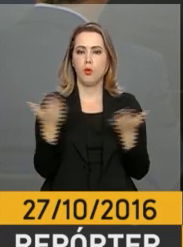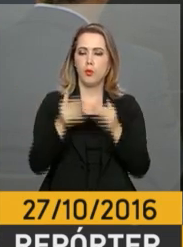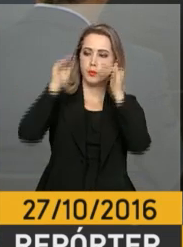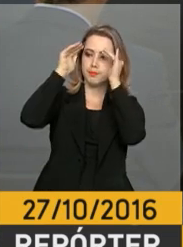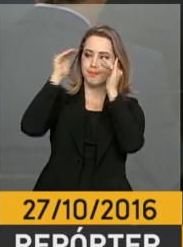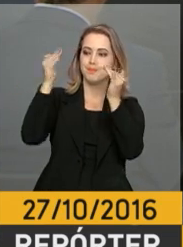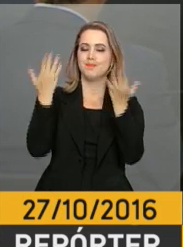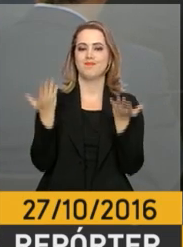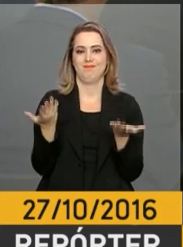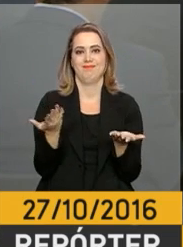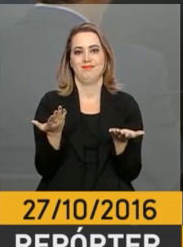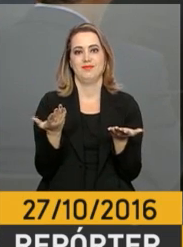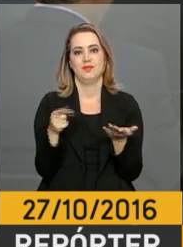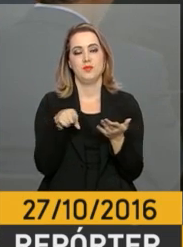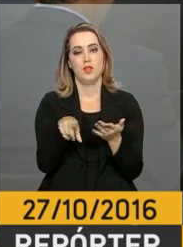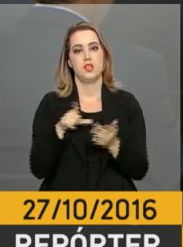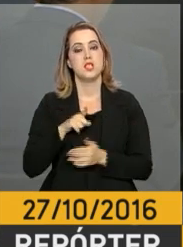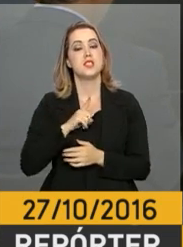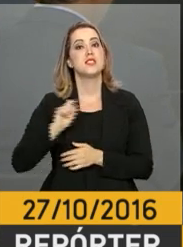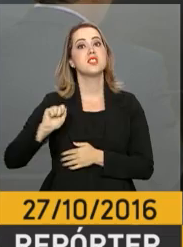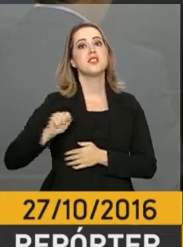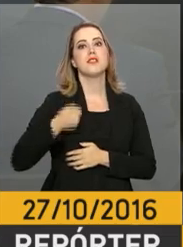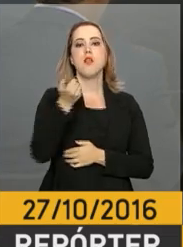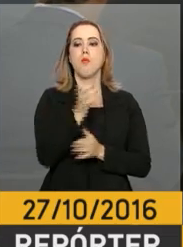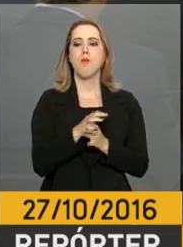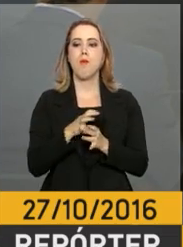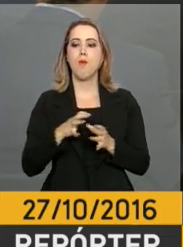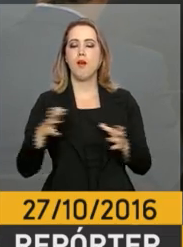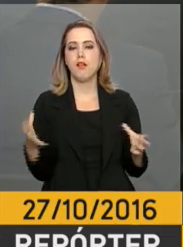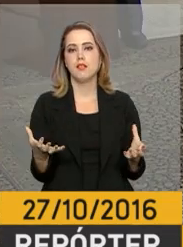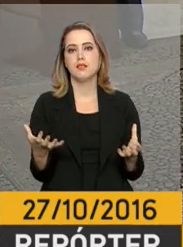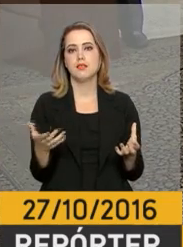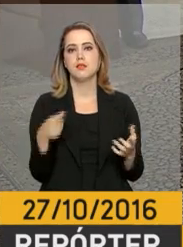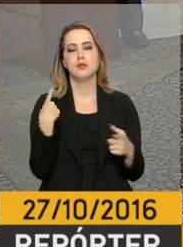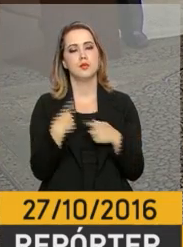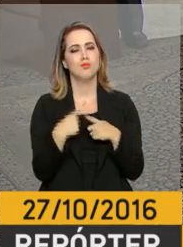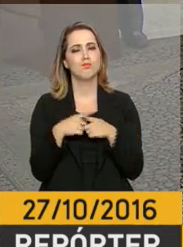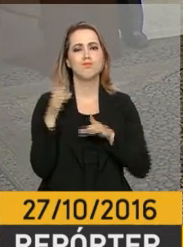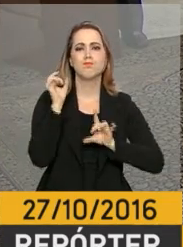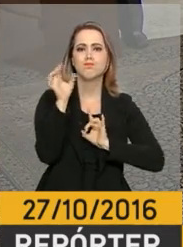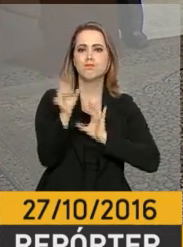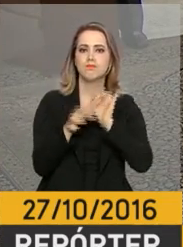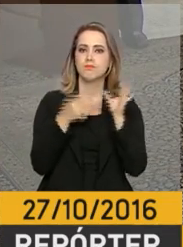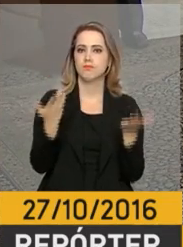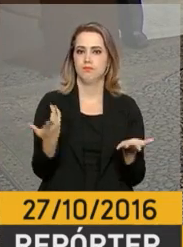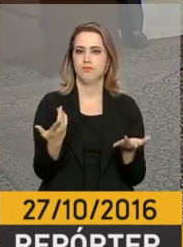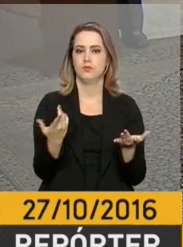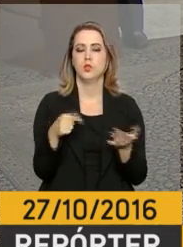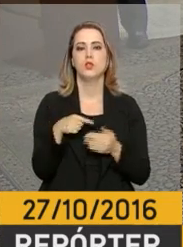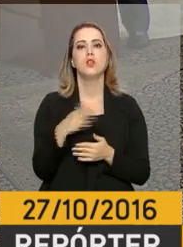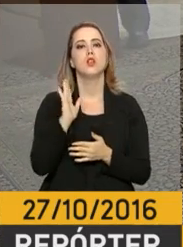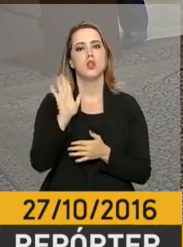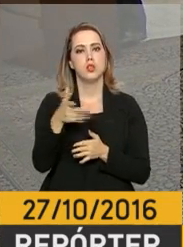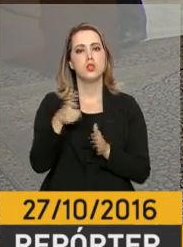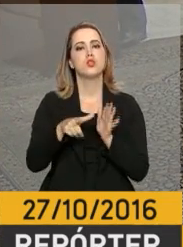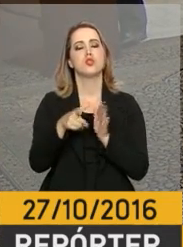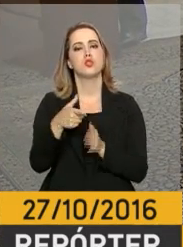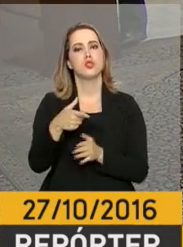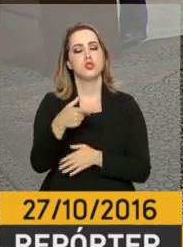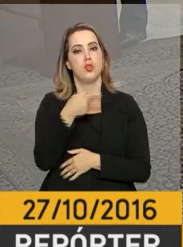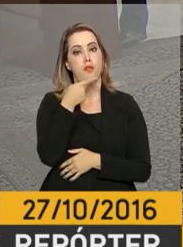homenageados e isso tem uma simbologia muito grande Especialmente porque Como salientou José